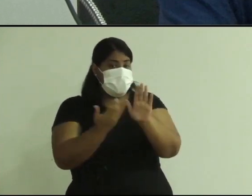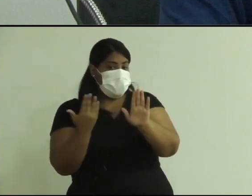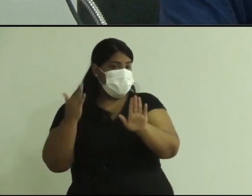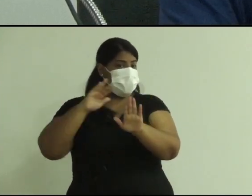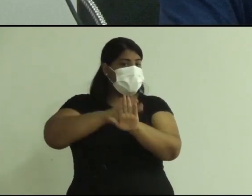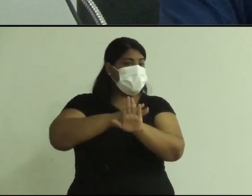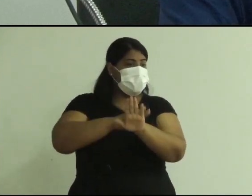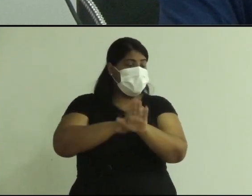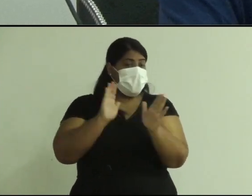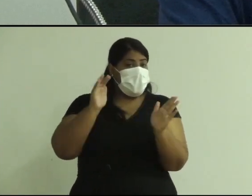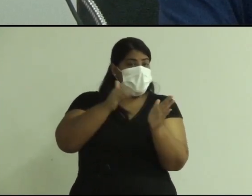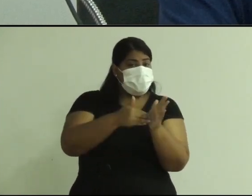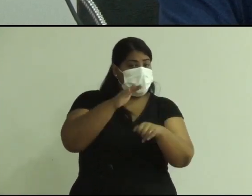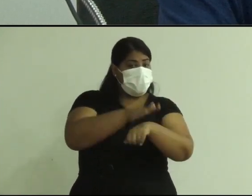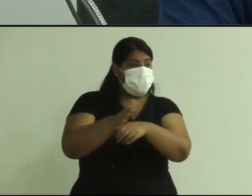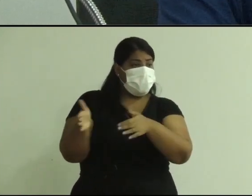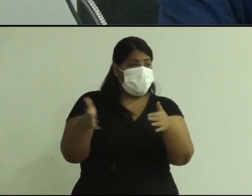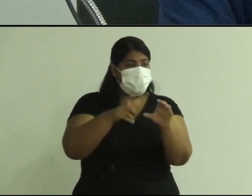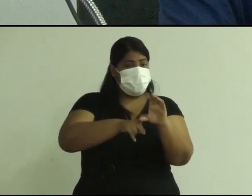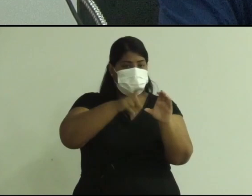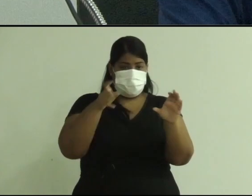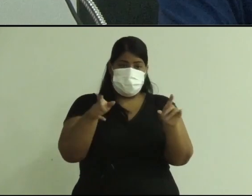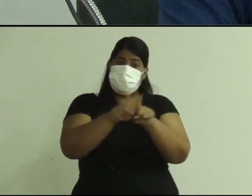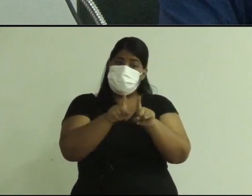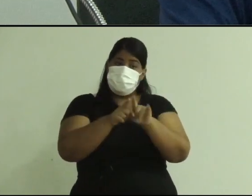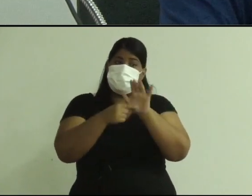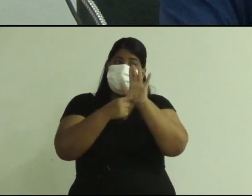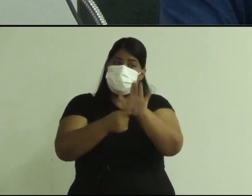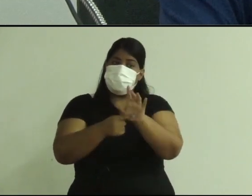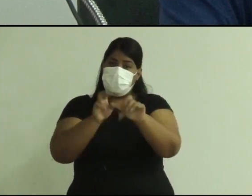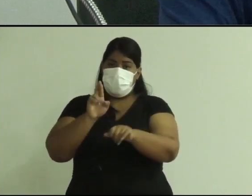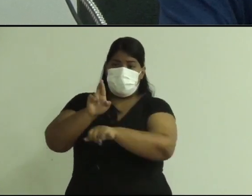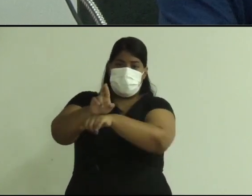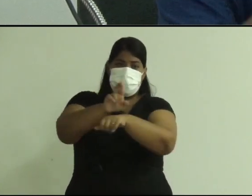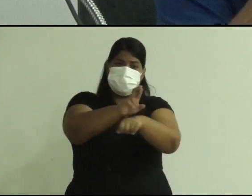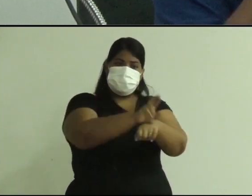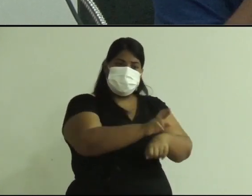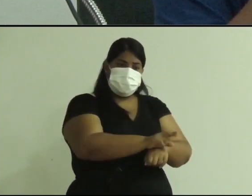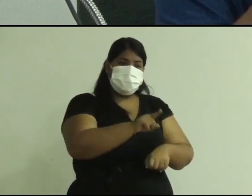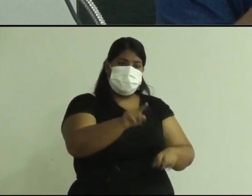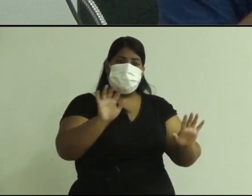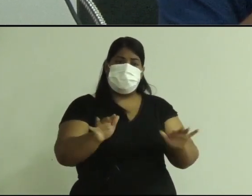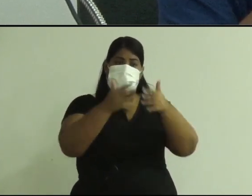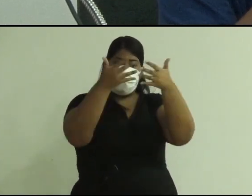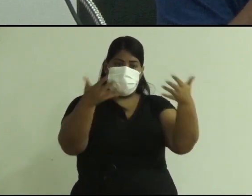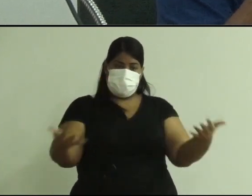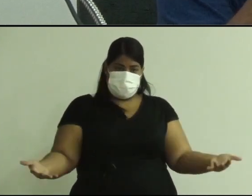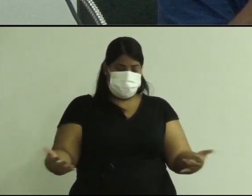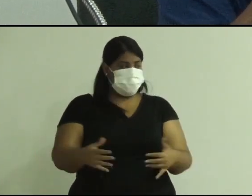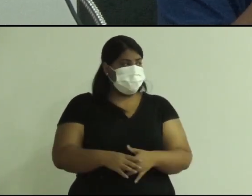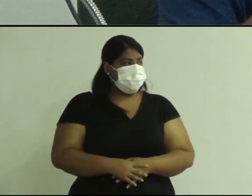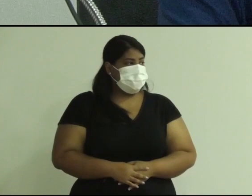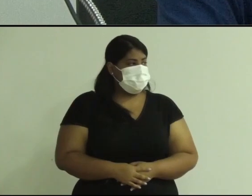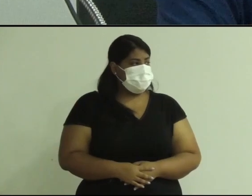que levaram a esse momento. Contam também as representações em torno desse evento. Muito poucas